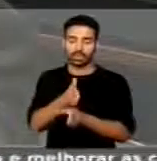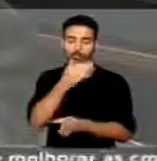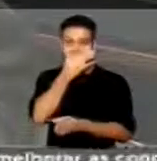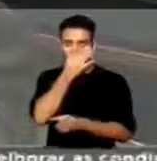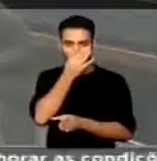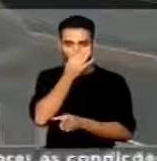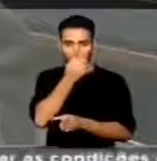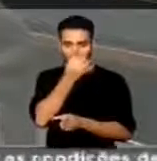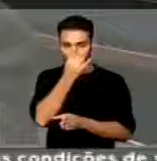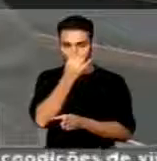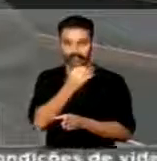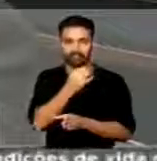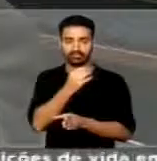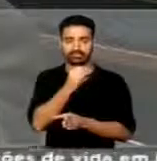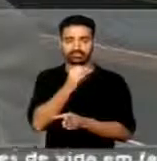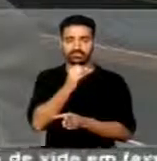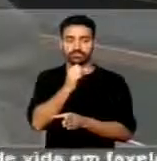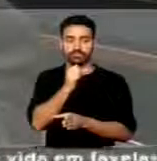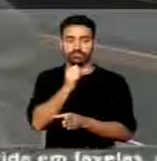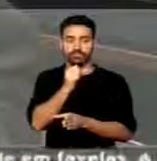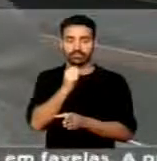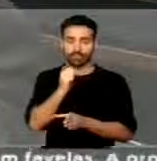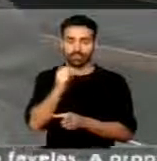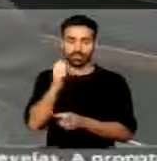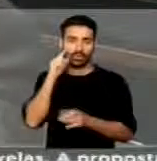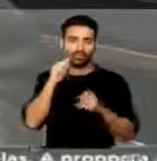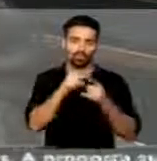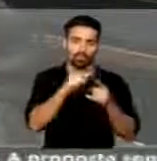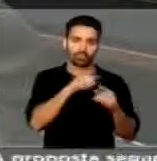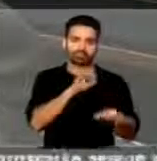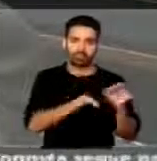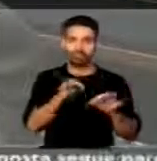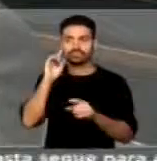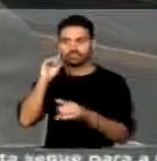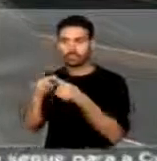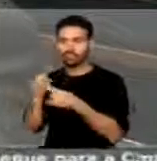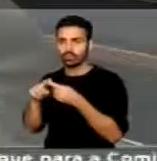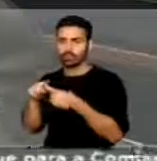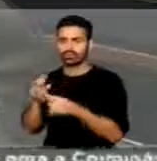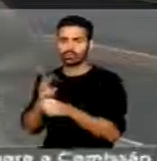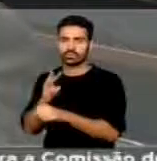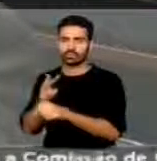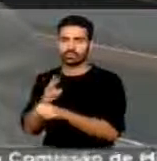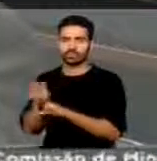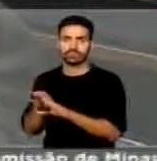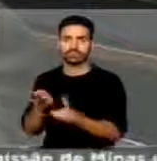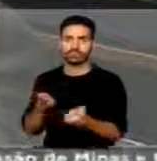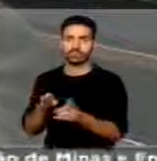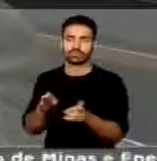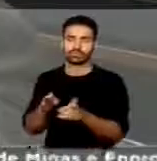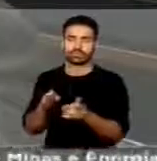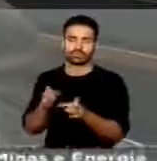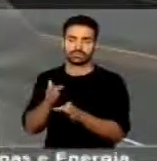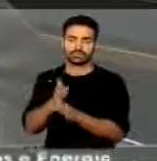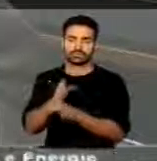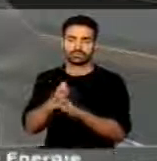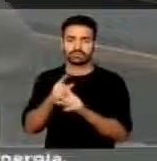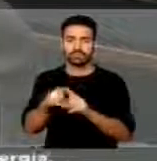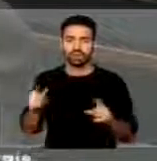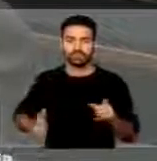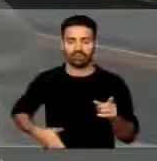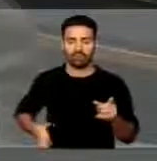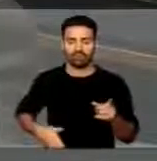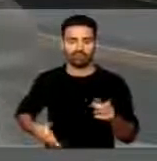Eu estou do lado dos 100 milhões, mas estou também do lado do juiz. A gente tem que encontrar um meio. Agora, não, o